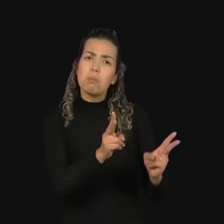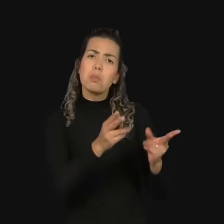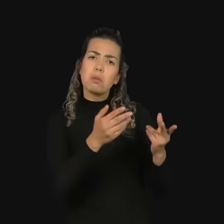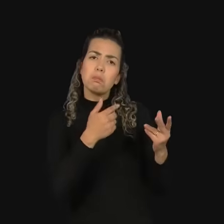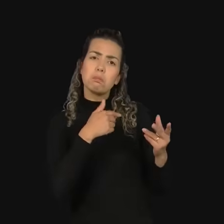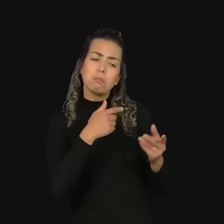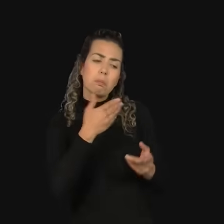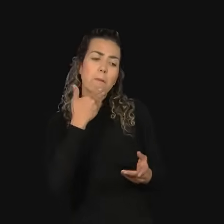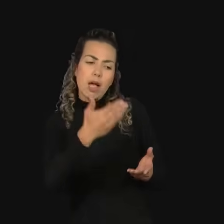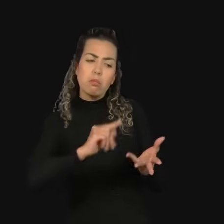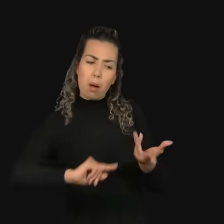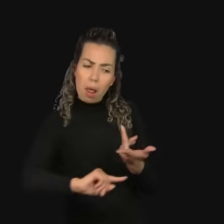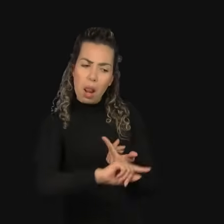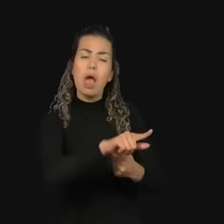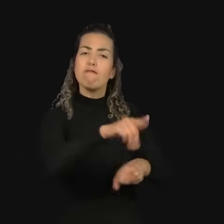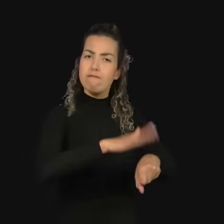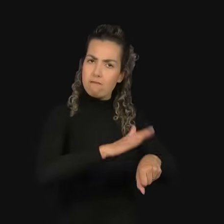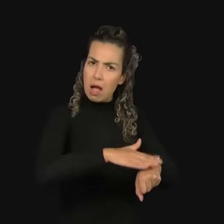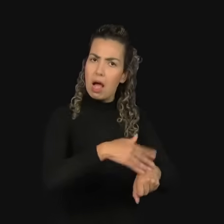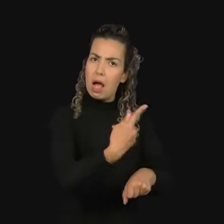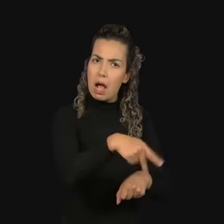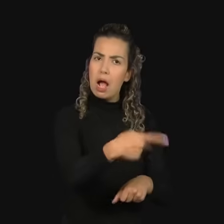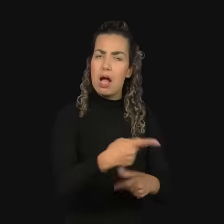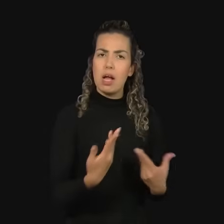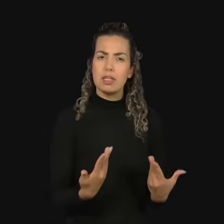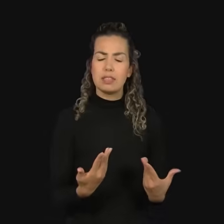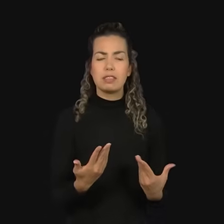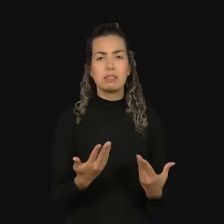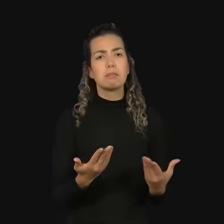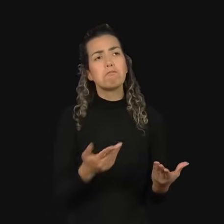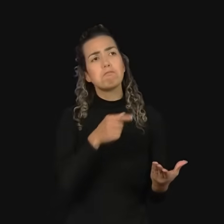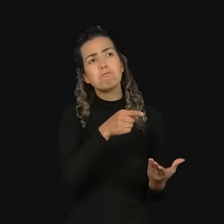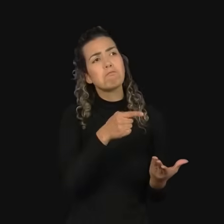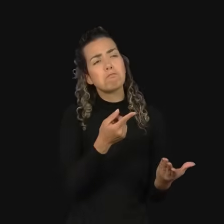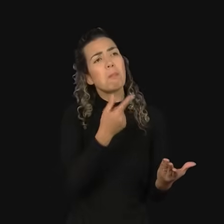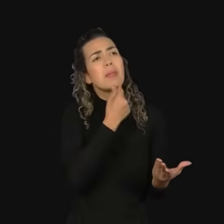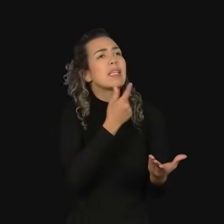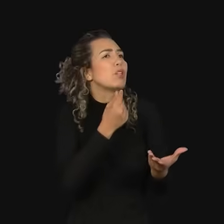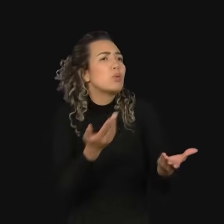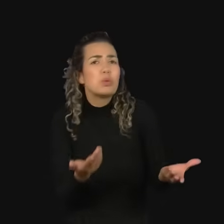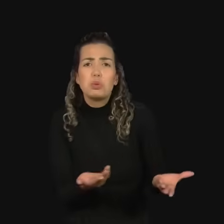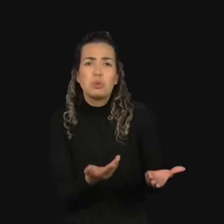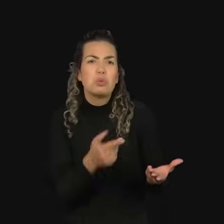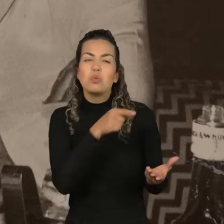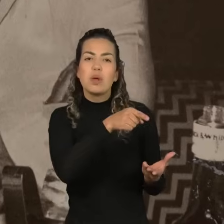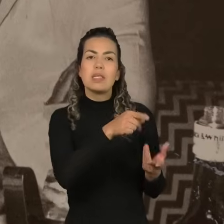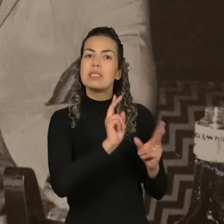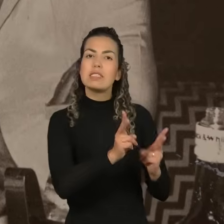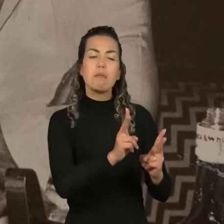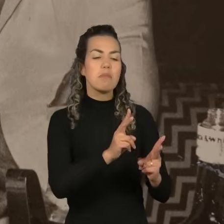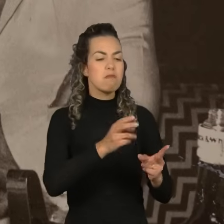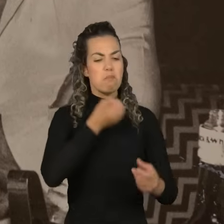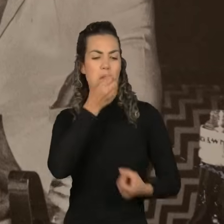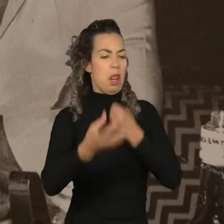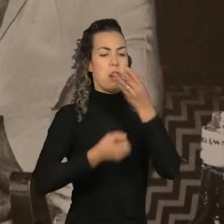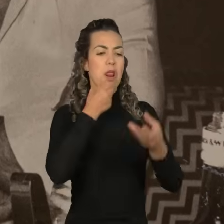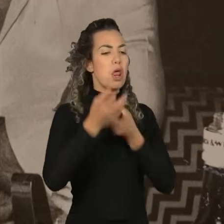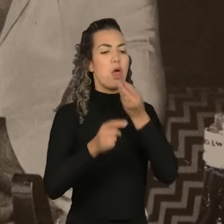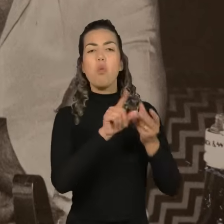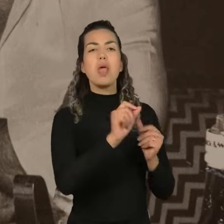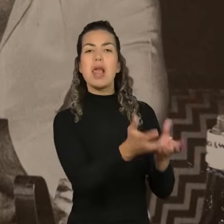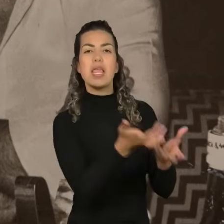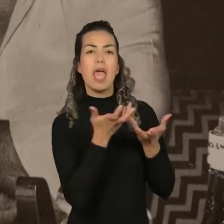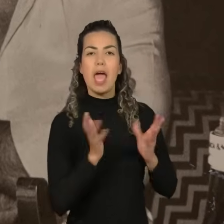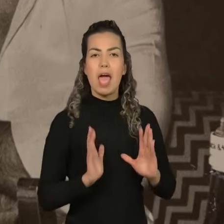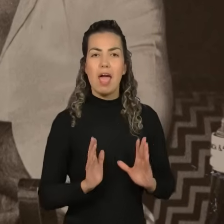revidava, mas com o pai dele ele não fazia tanto. Comigo ele falava tudo que ele queria, ouvia tudo que queria e pronto. Depois ele